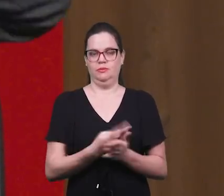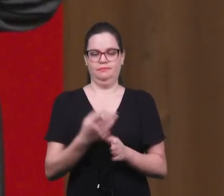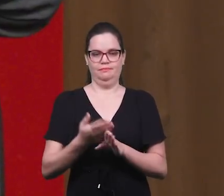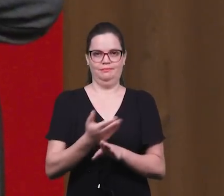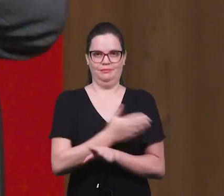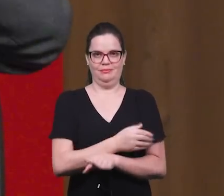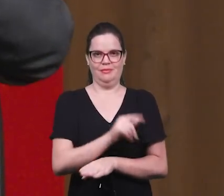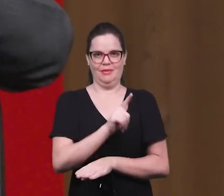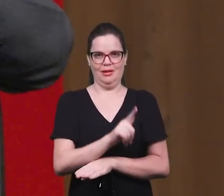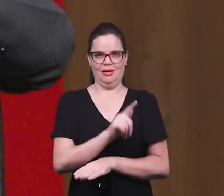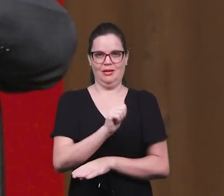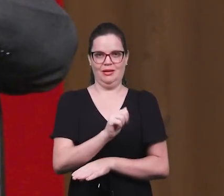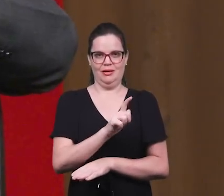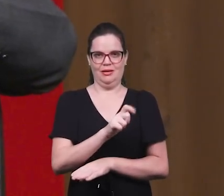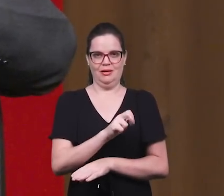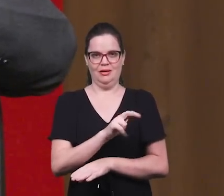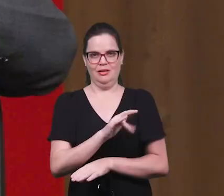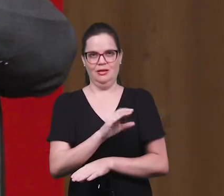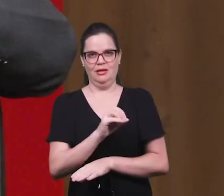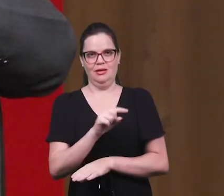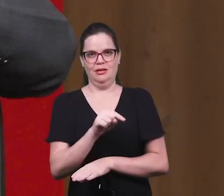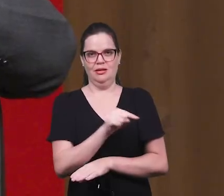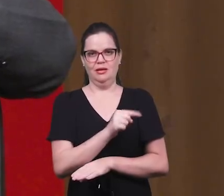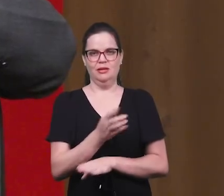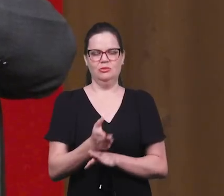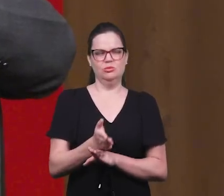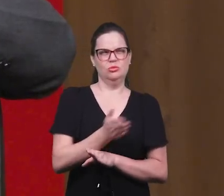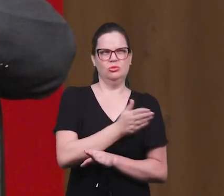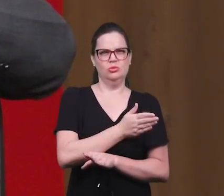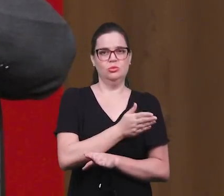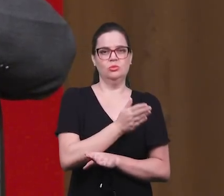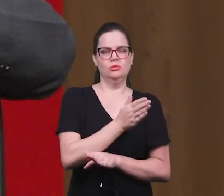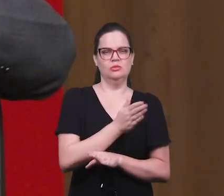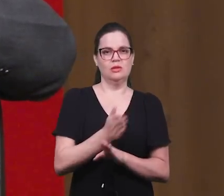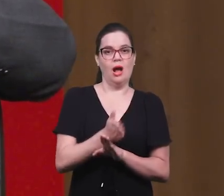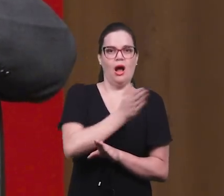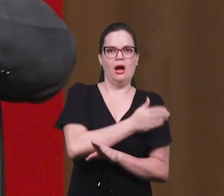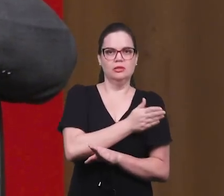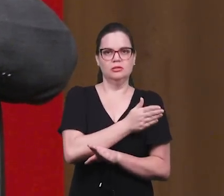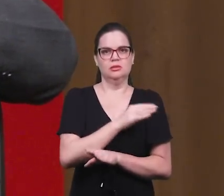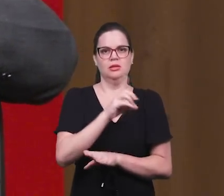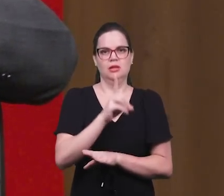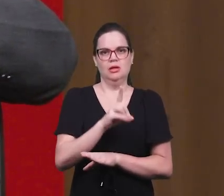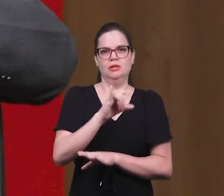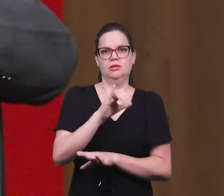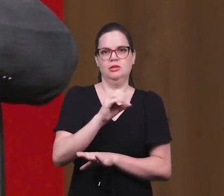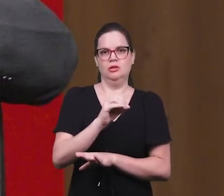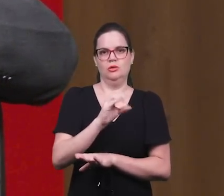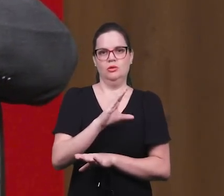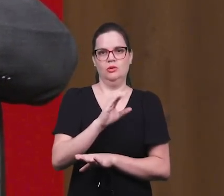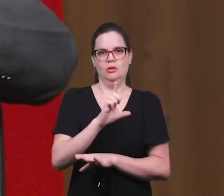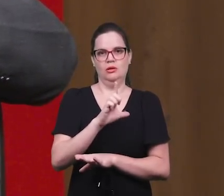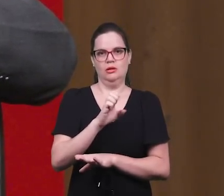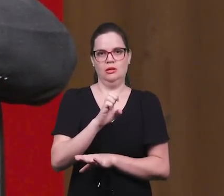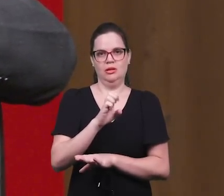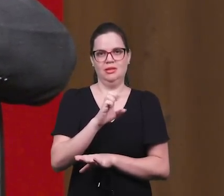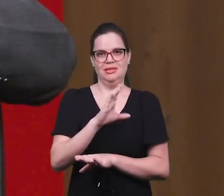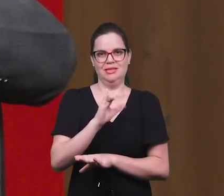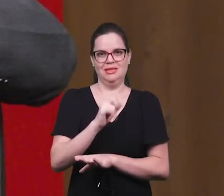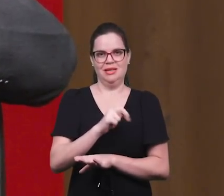anterior, um pouco mais anterior, foi Diocleciano, né? E o